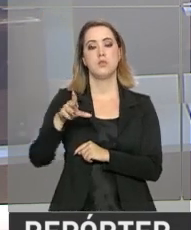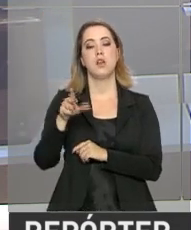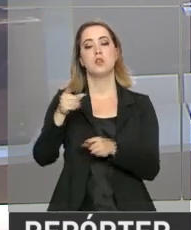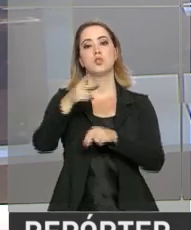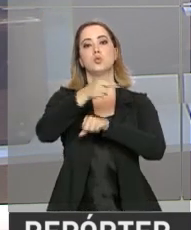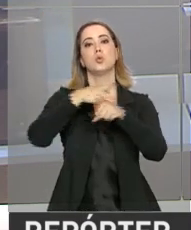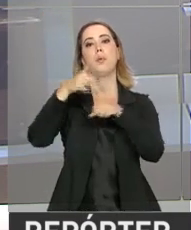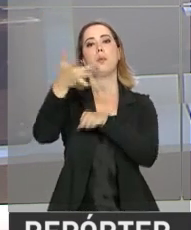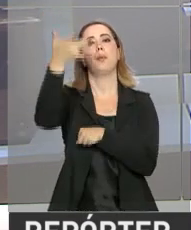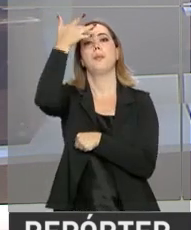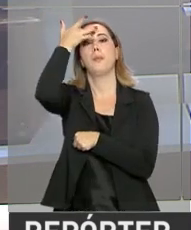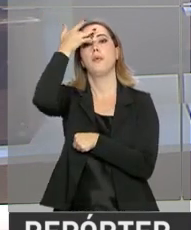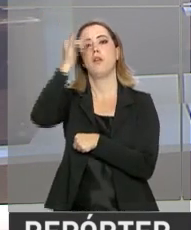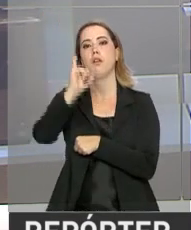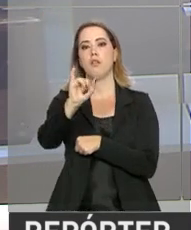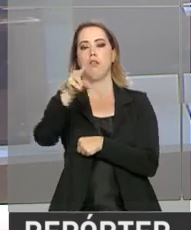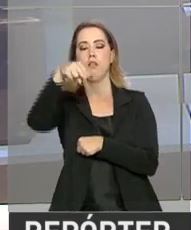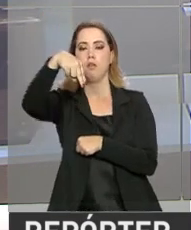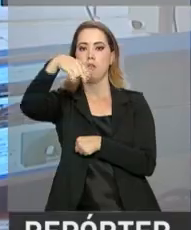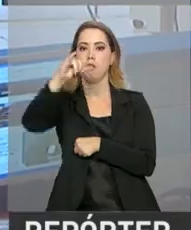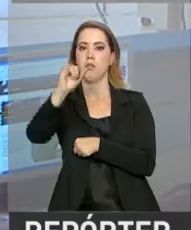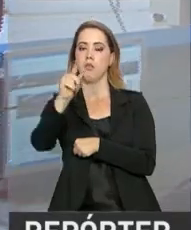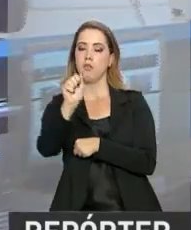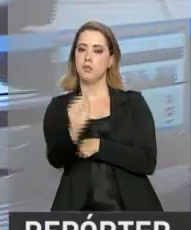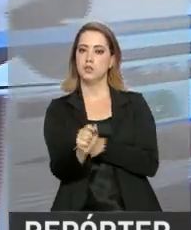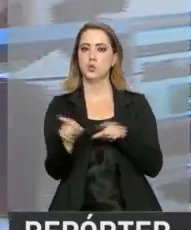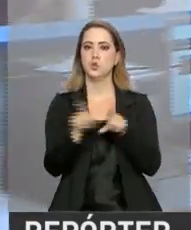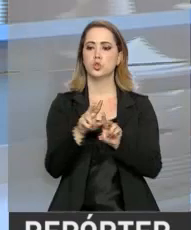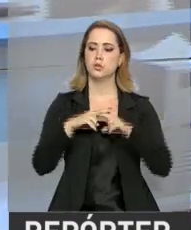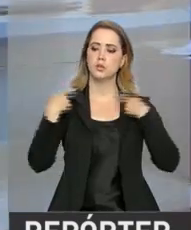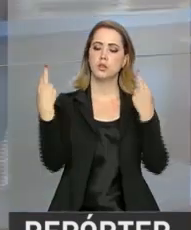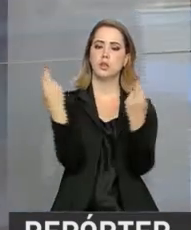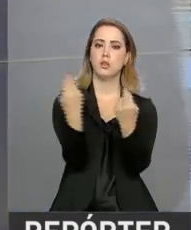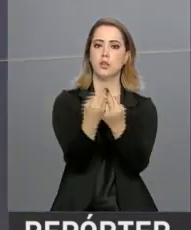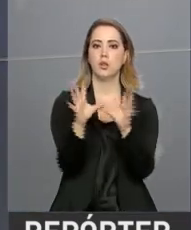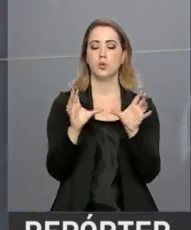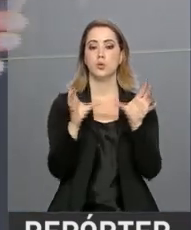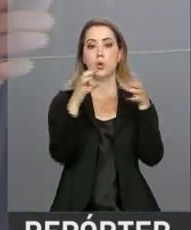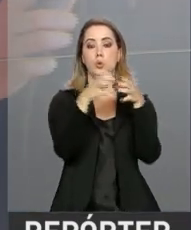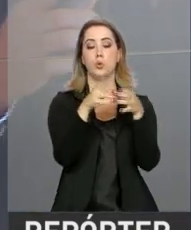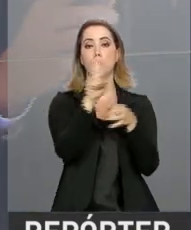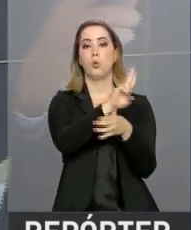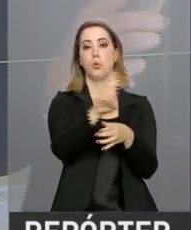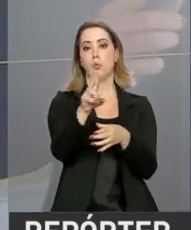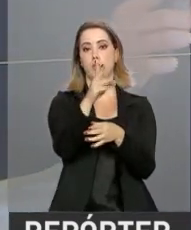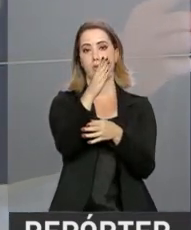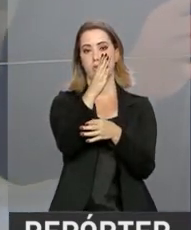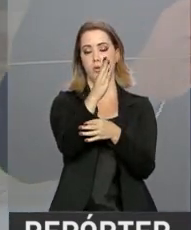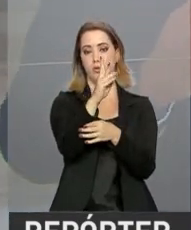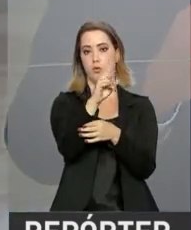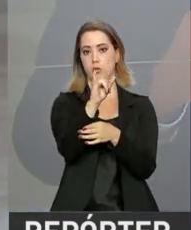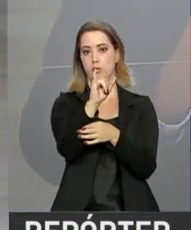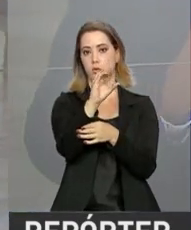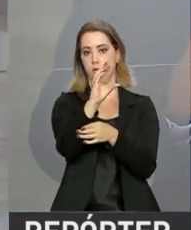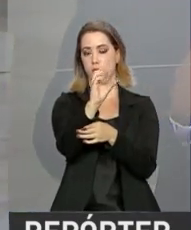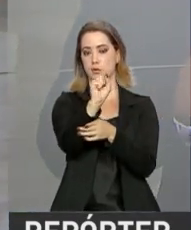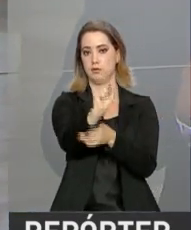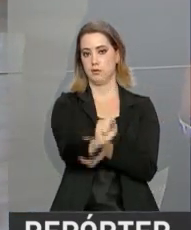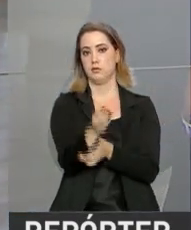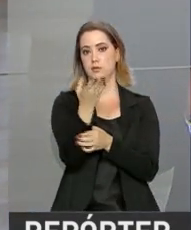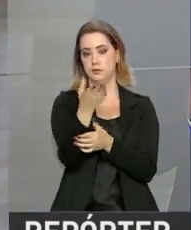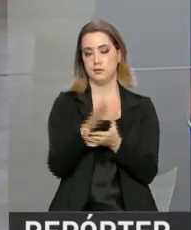da reunião de cúpula do BRICS. Vamos saber os detalhes, então, com o repórter Ney Pereira, que está no Palácio do Planalto. Boa tarde,